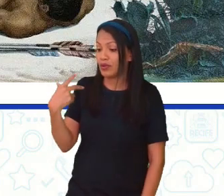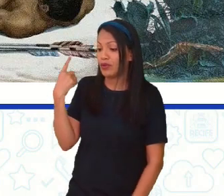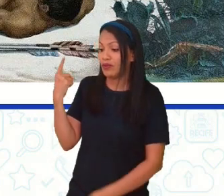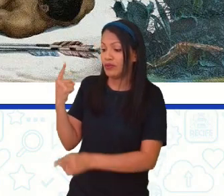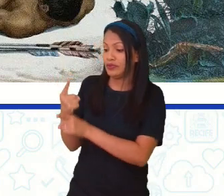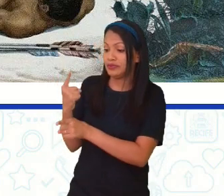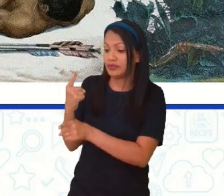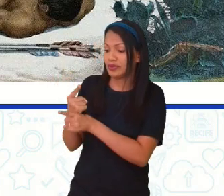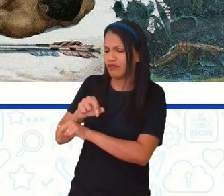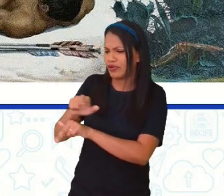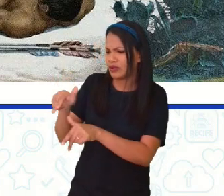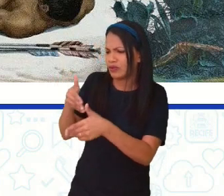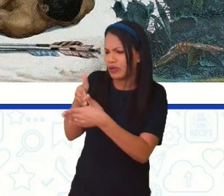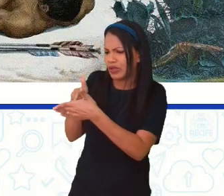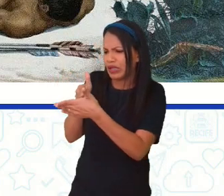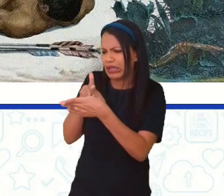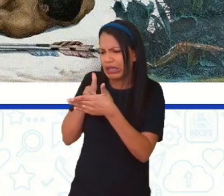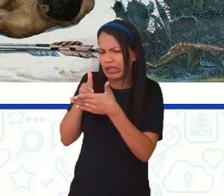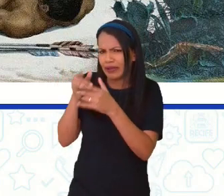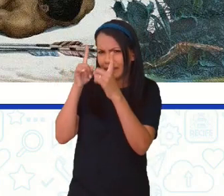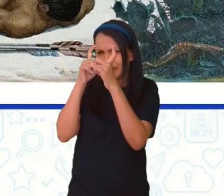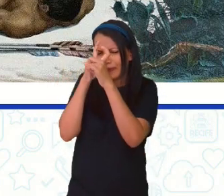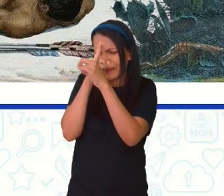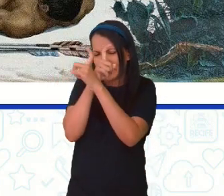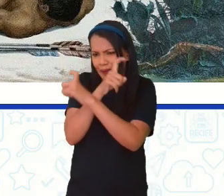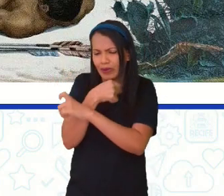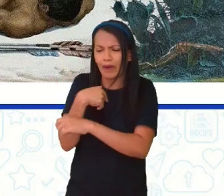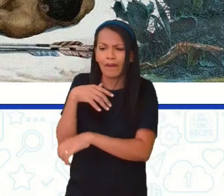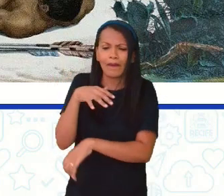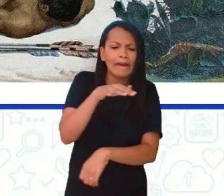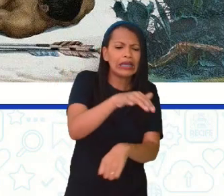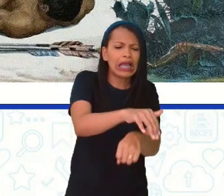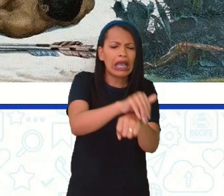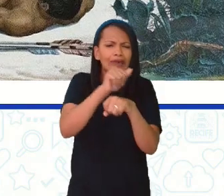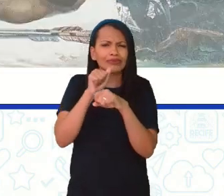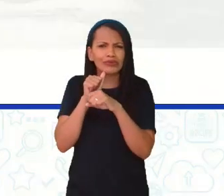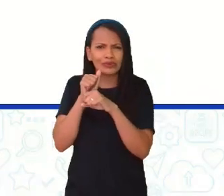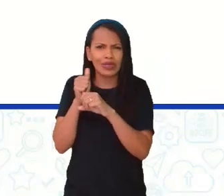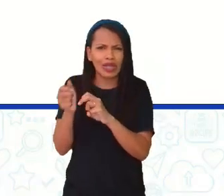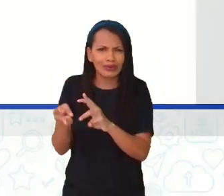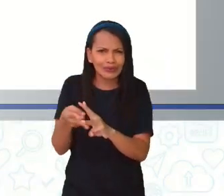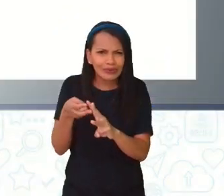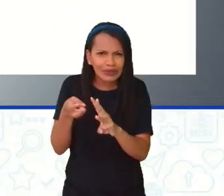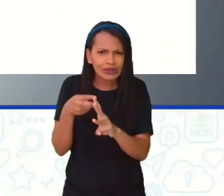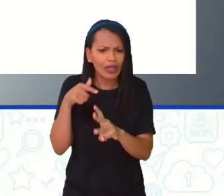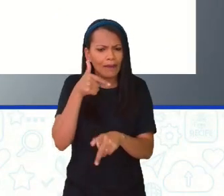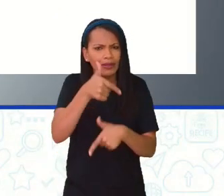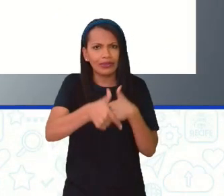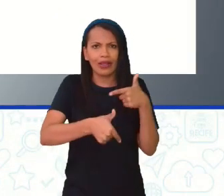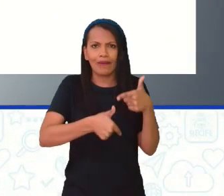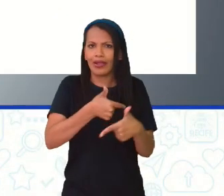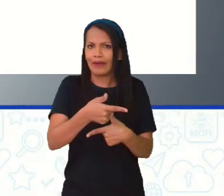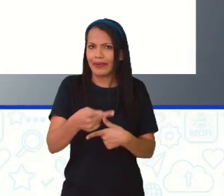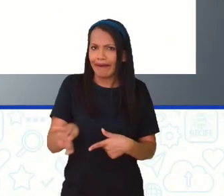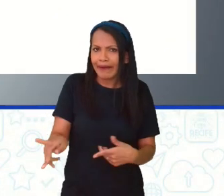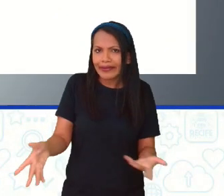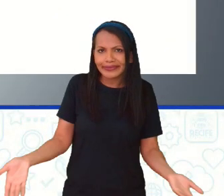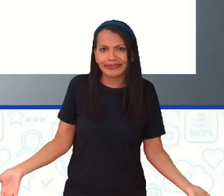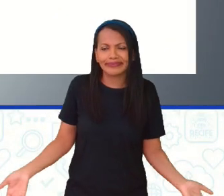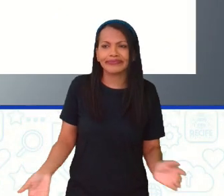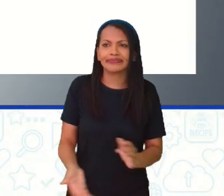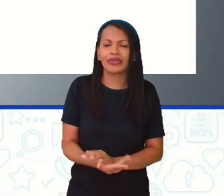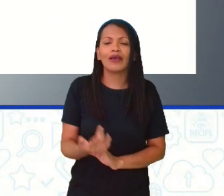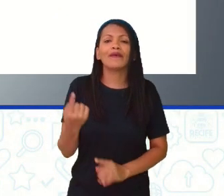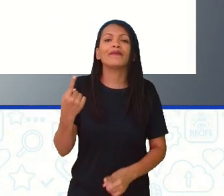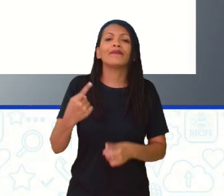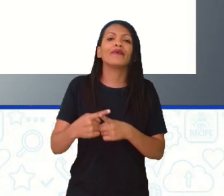encontraram inúmeras dificuldades em capturar os indígenas para esse fim. Por que os portugueses, pode deixar em tela cheia, por que